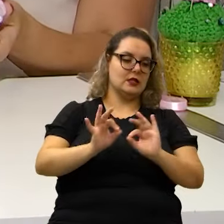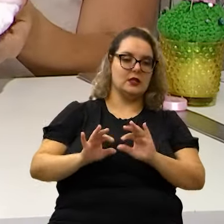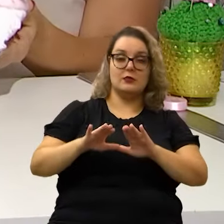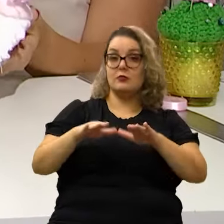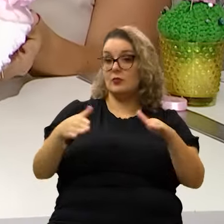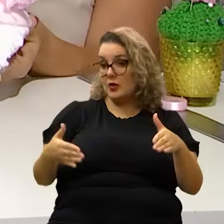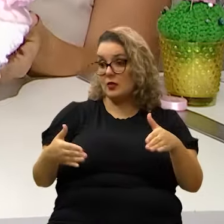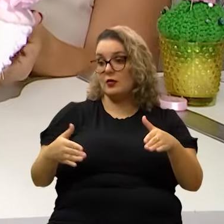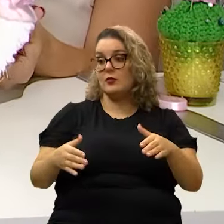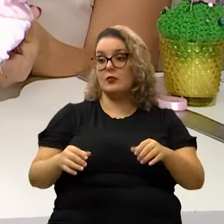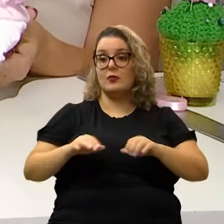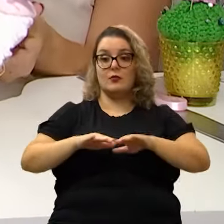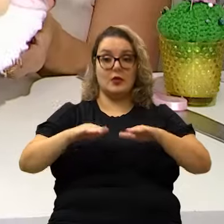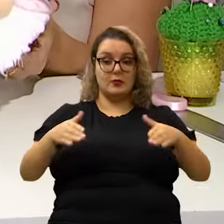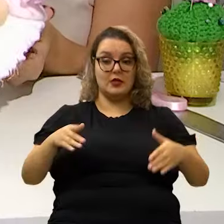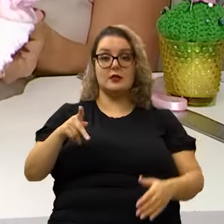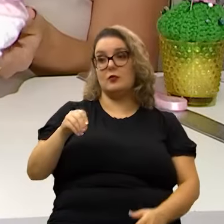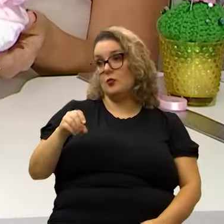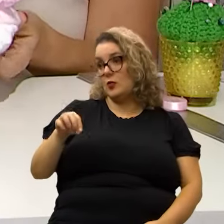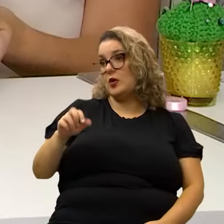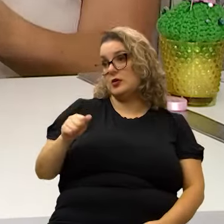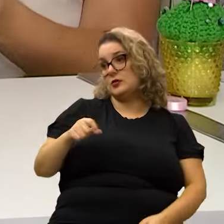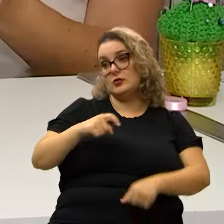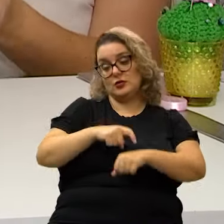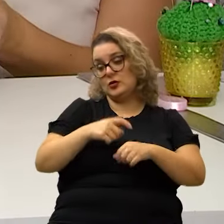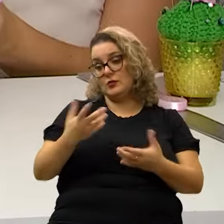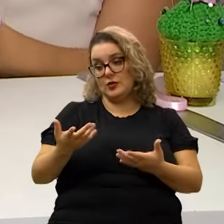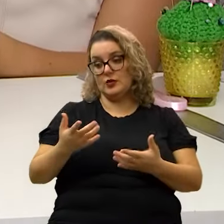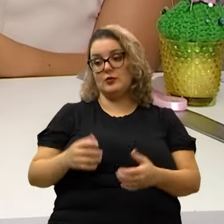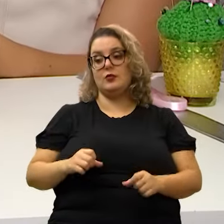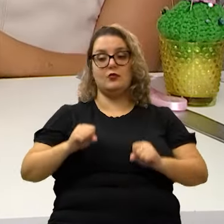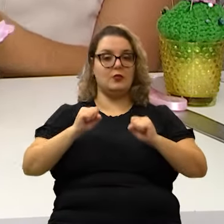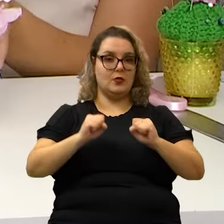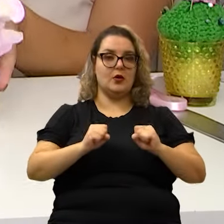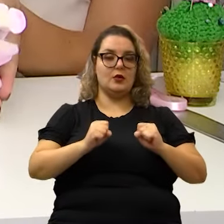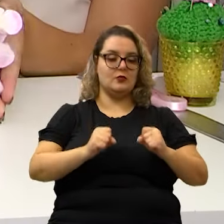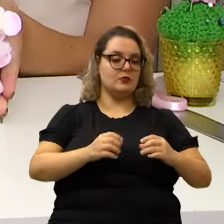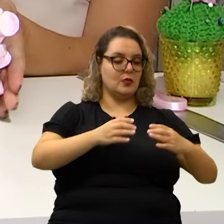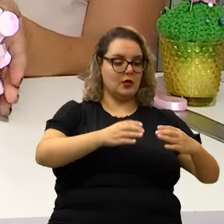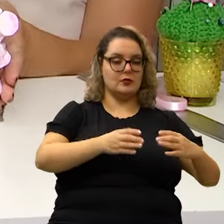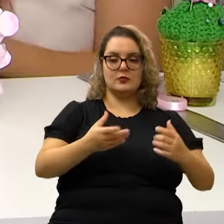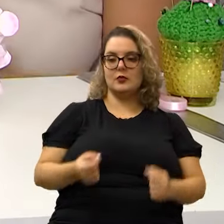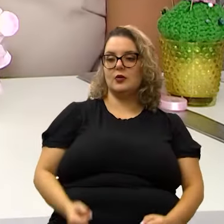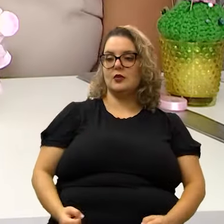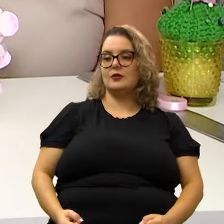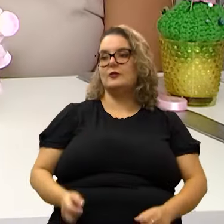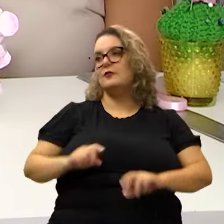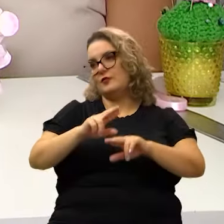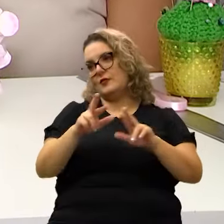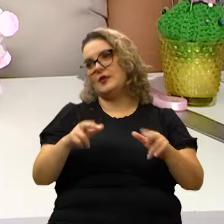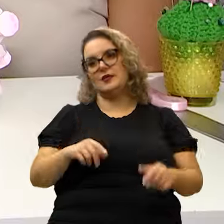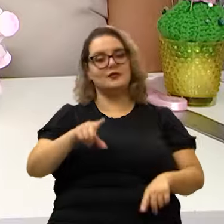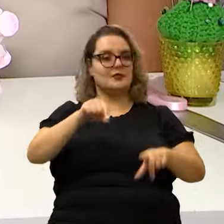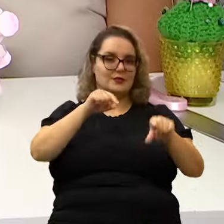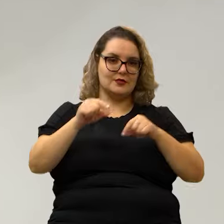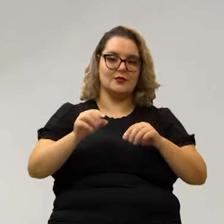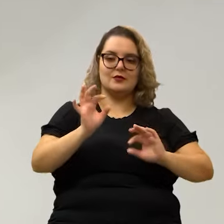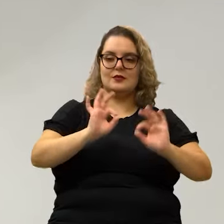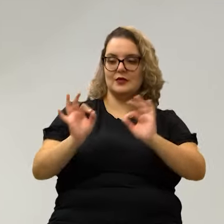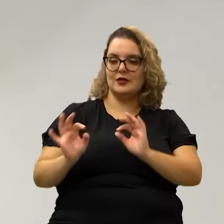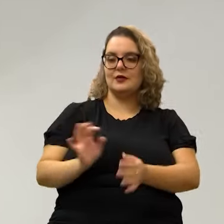até montar uma mesa posta, né, numa ocasião, num evento, posso colocar do lado do prato, então tem várias opções pra gente trabalhar como